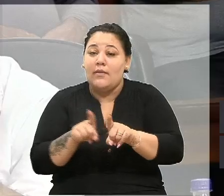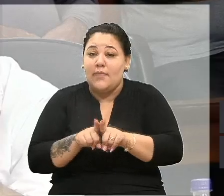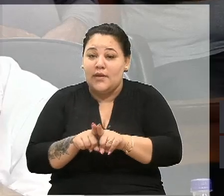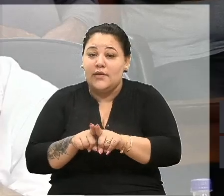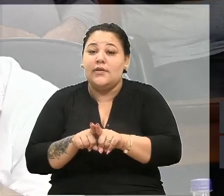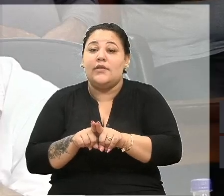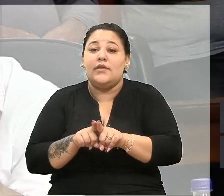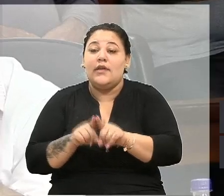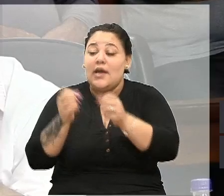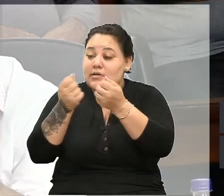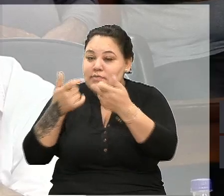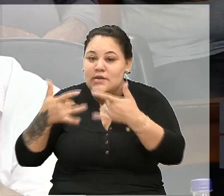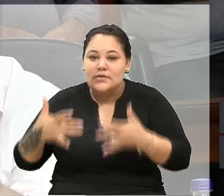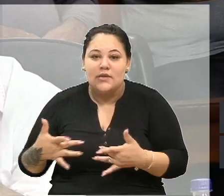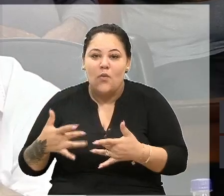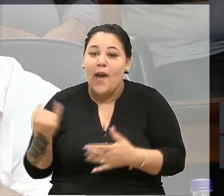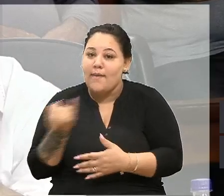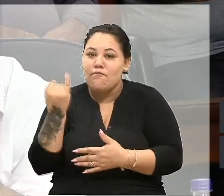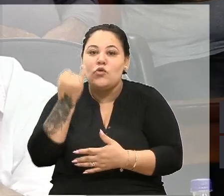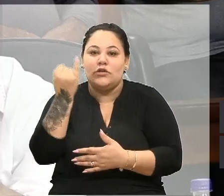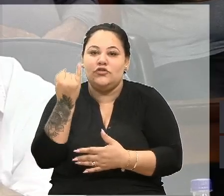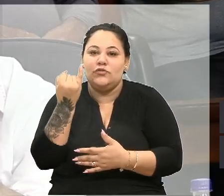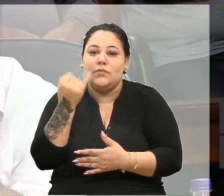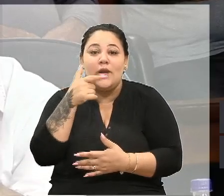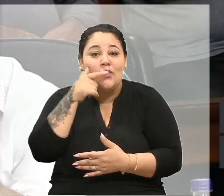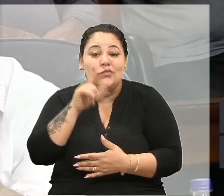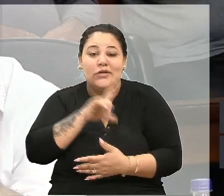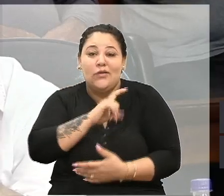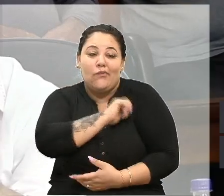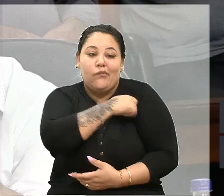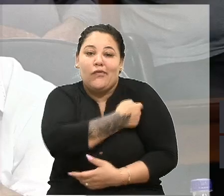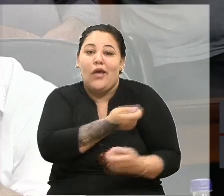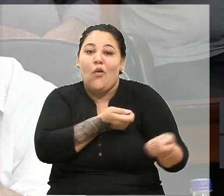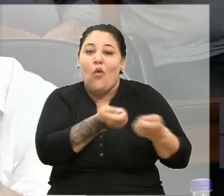também contribuirá para a fiscalização do Poder Legislativo,